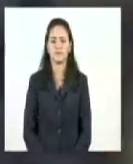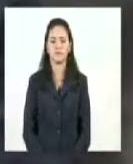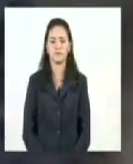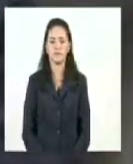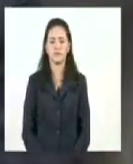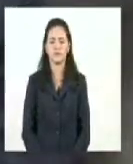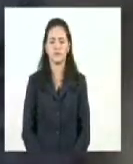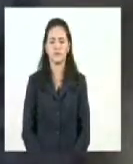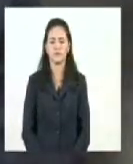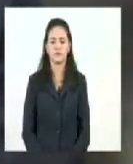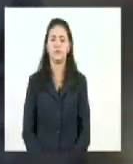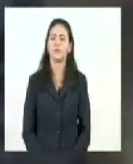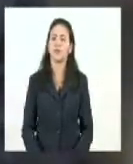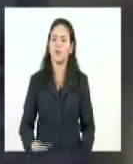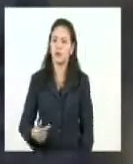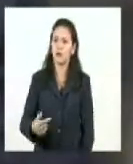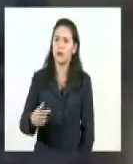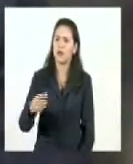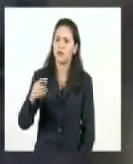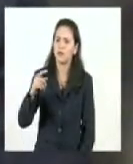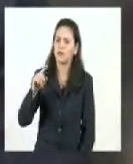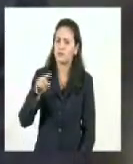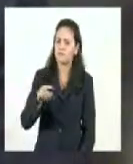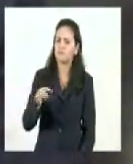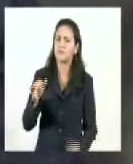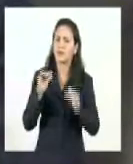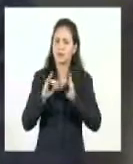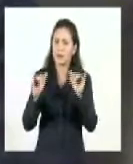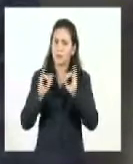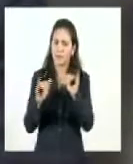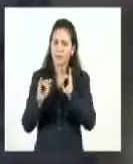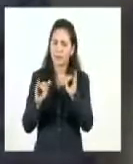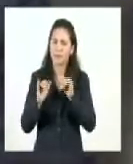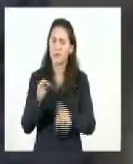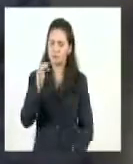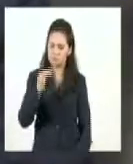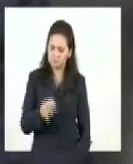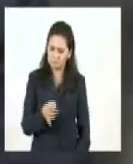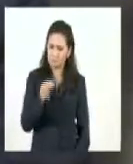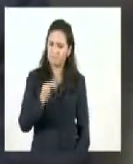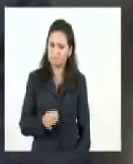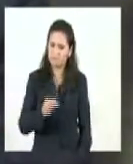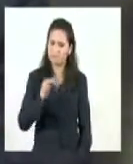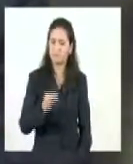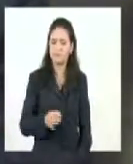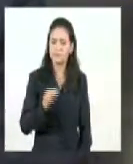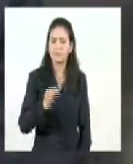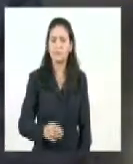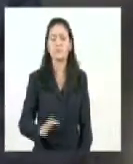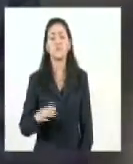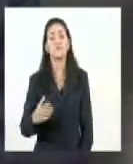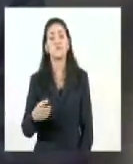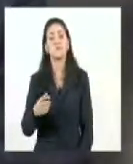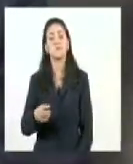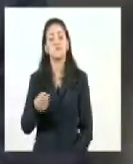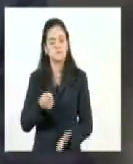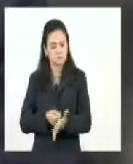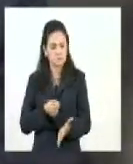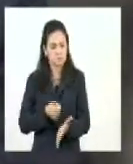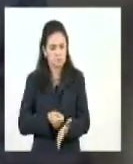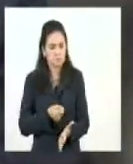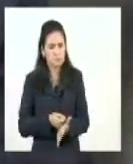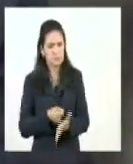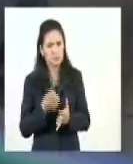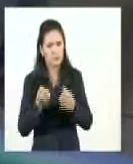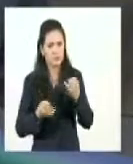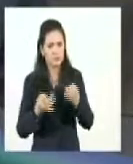Deputada, eu estou escutando aqui seu pronunciamento, você está sendo muito feliz na questão de quando você cobra